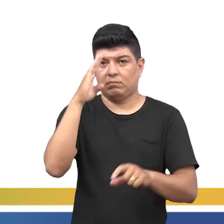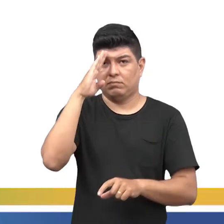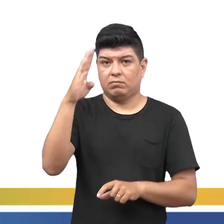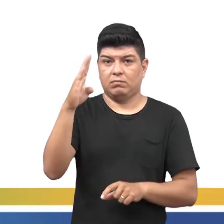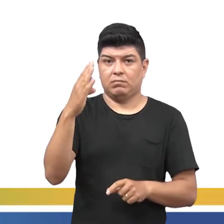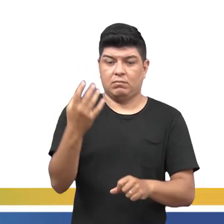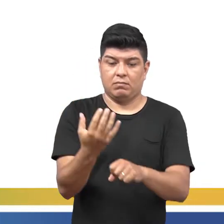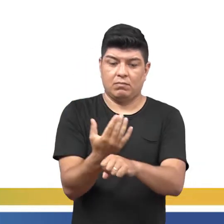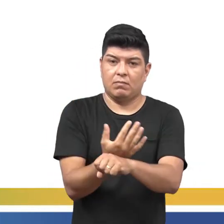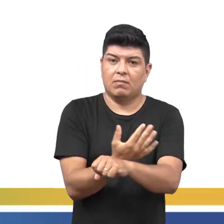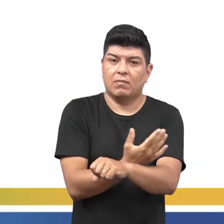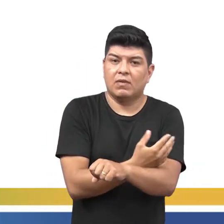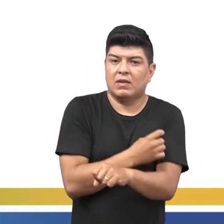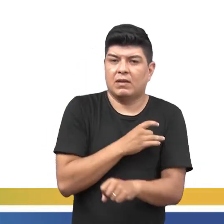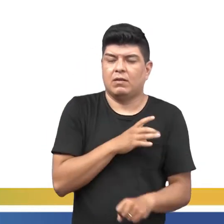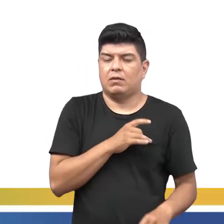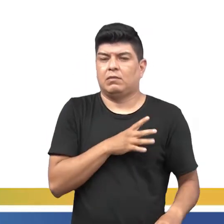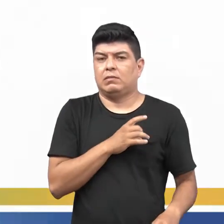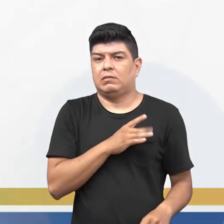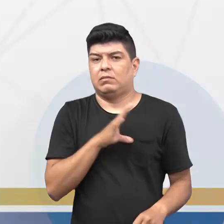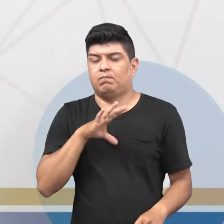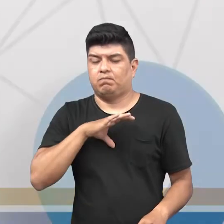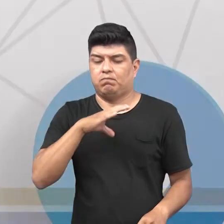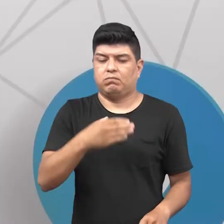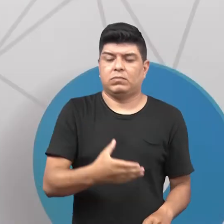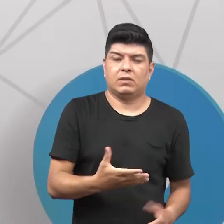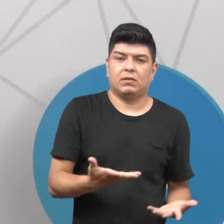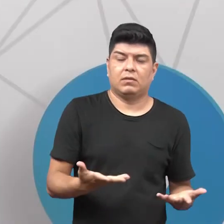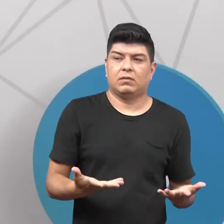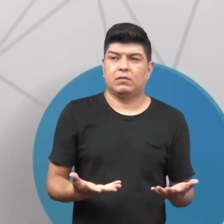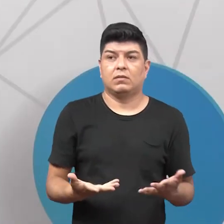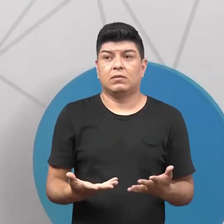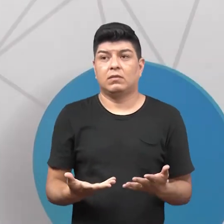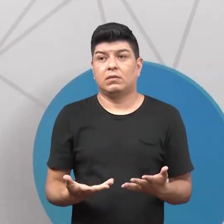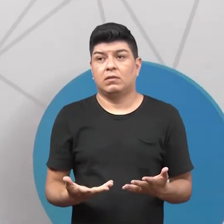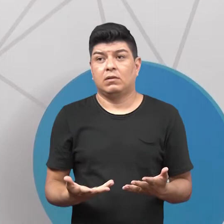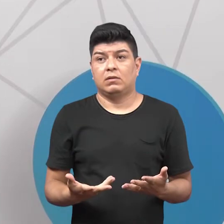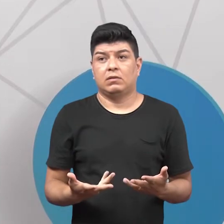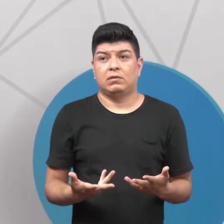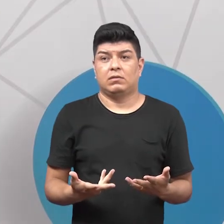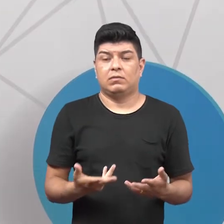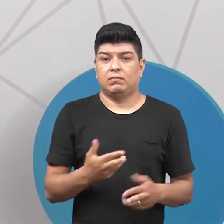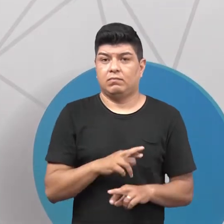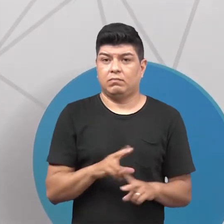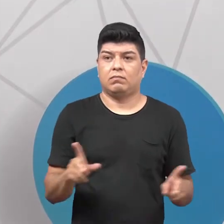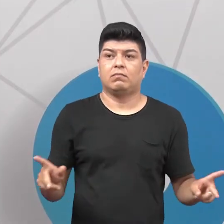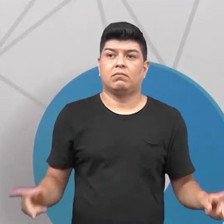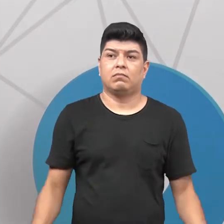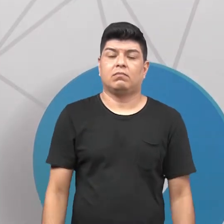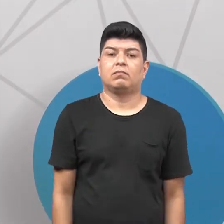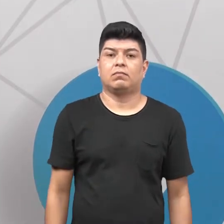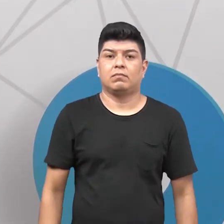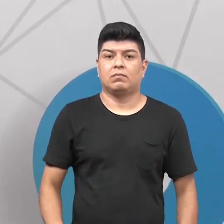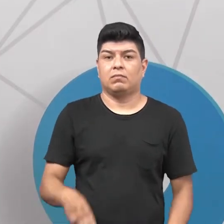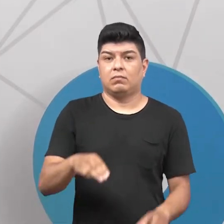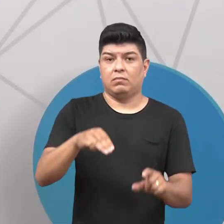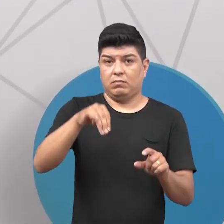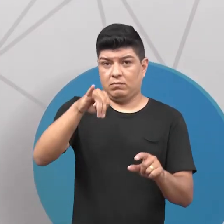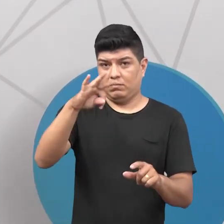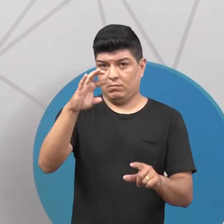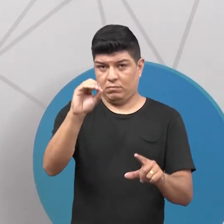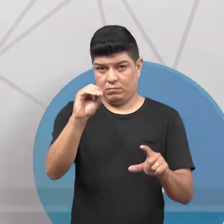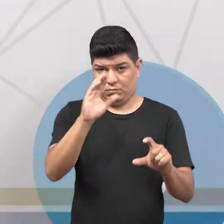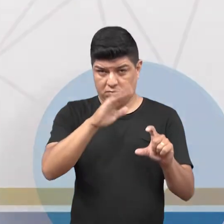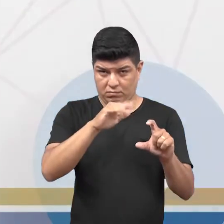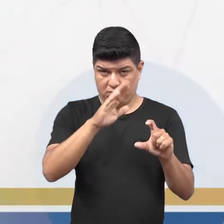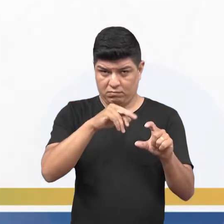na emoção, no medo, na coragem e por aí vai. Agora, o mito ele